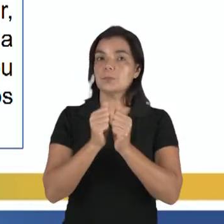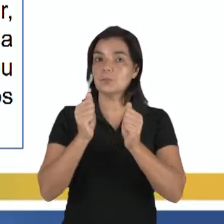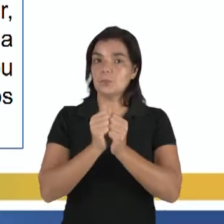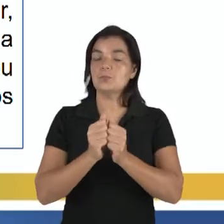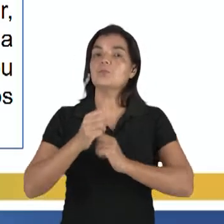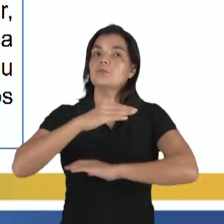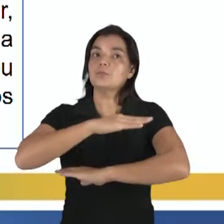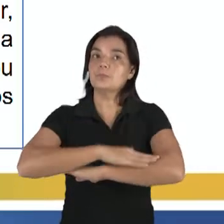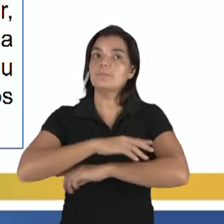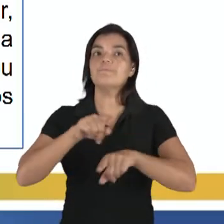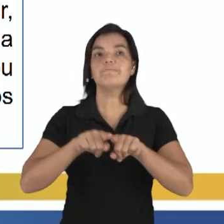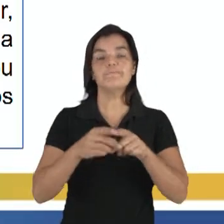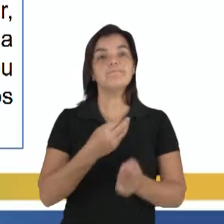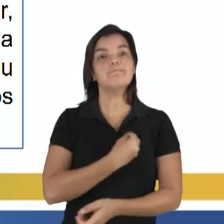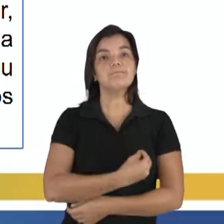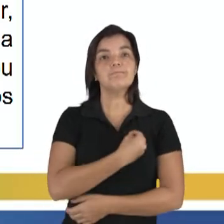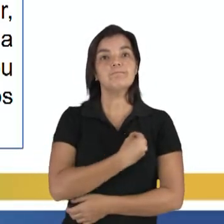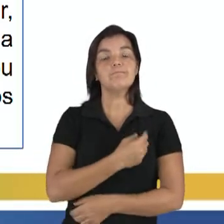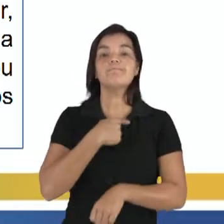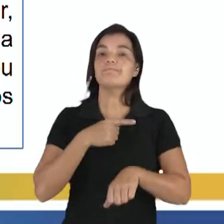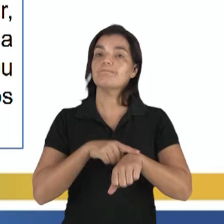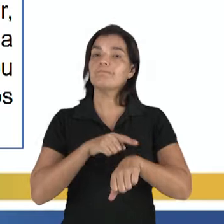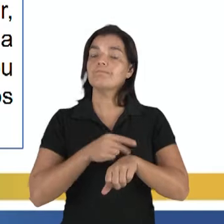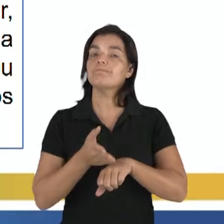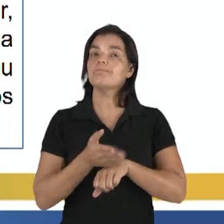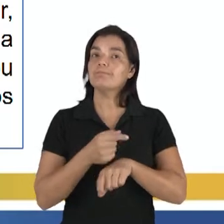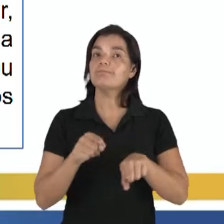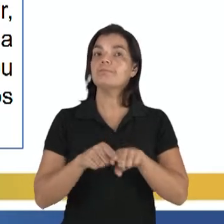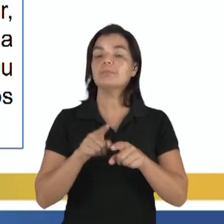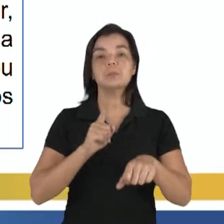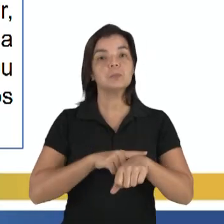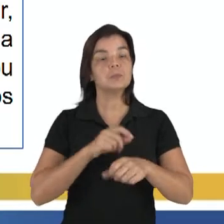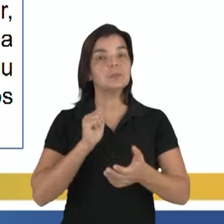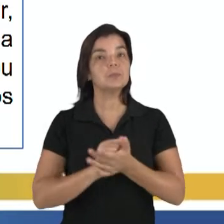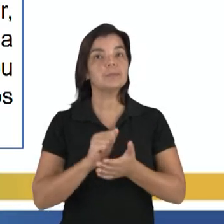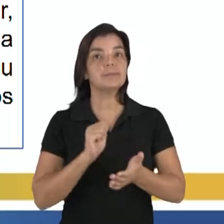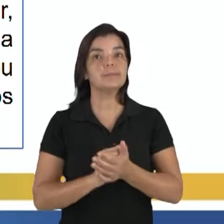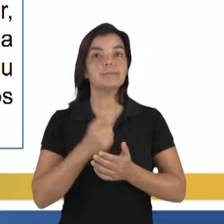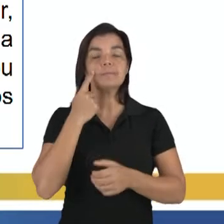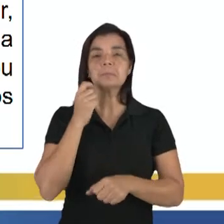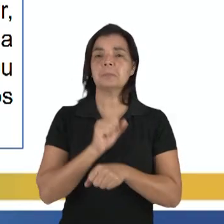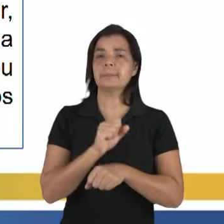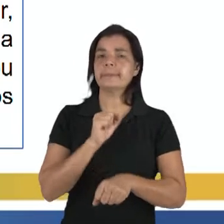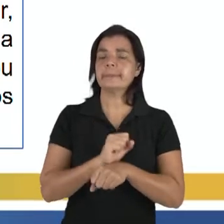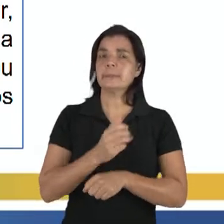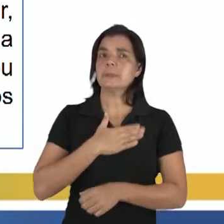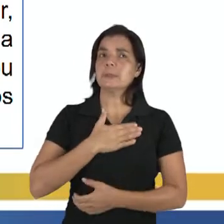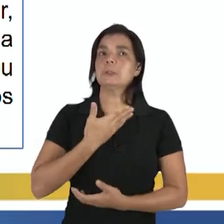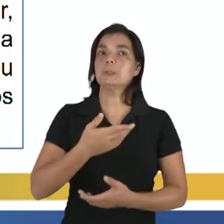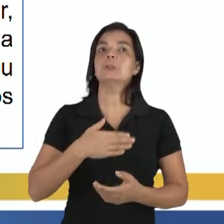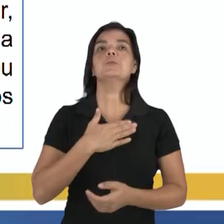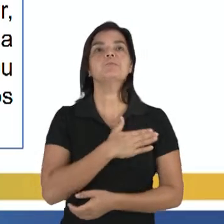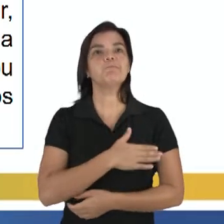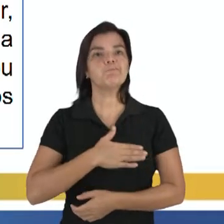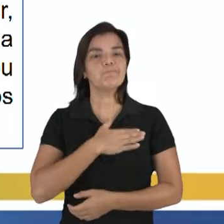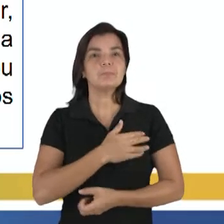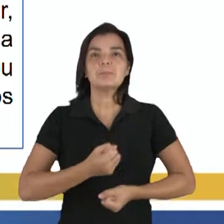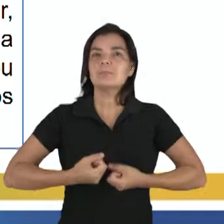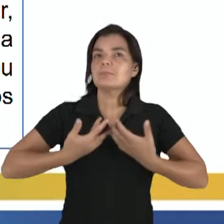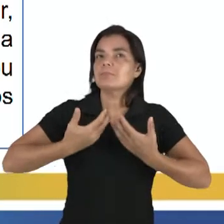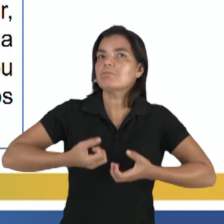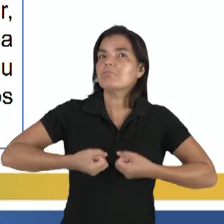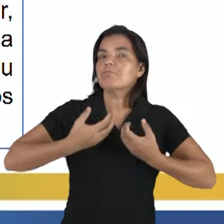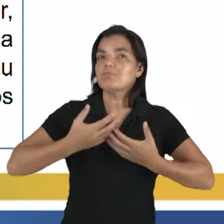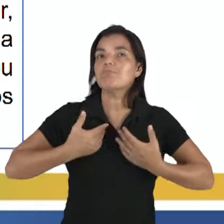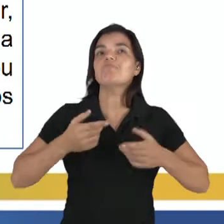balcão. Na realidade, estou adiando o momento de escrever. A perspectiva me assusta. Gostaria de estar